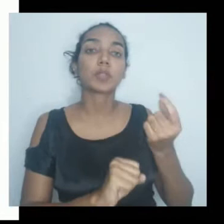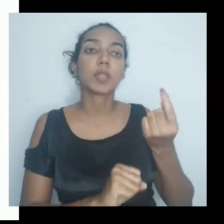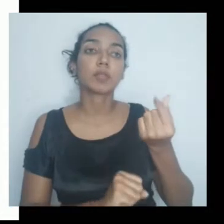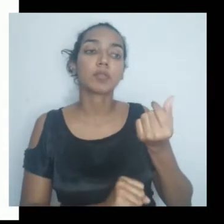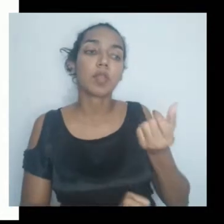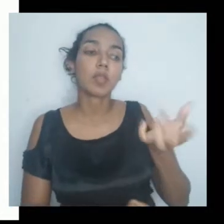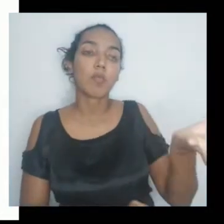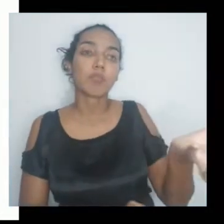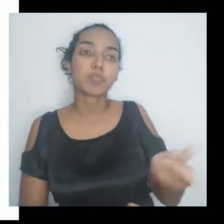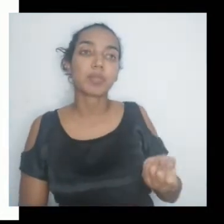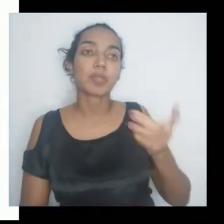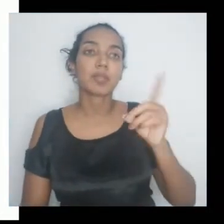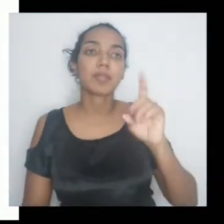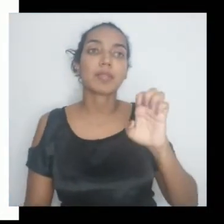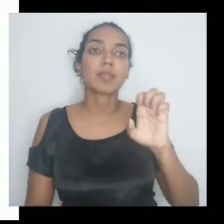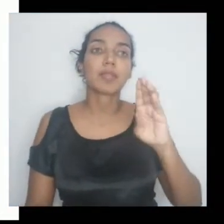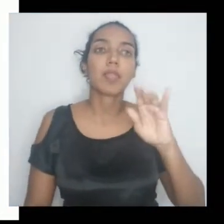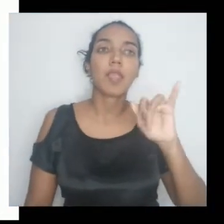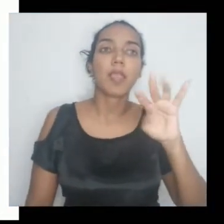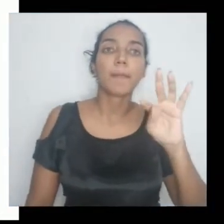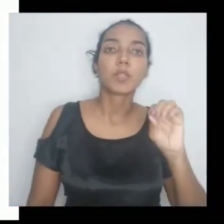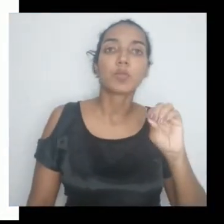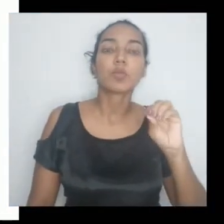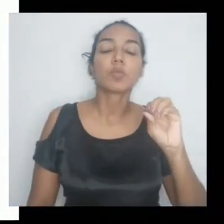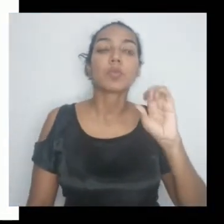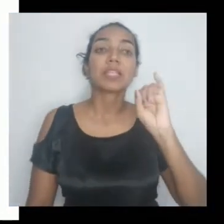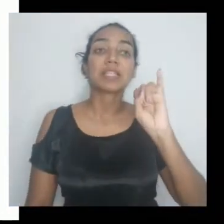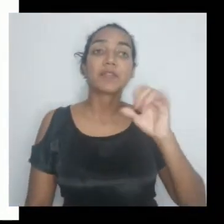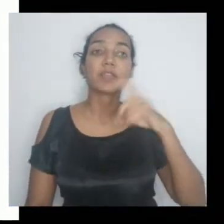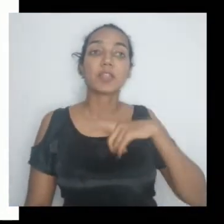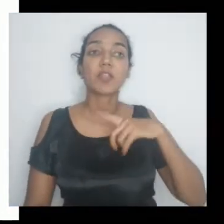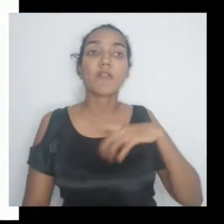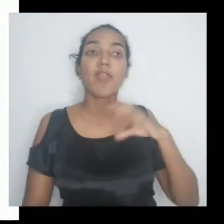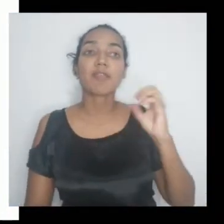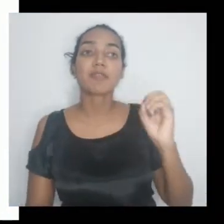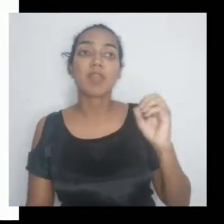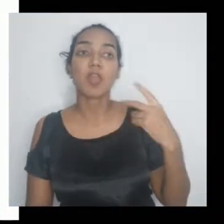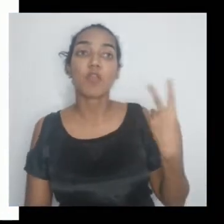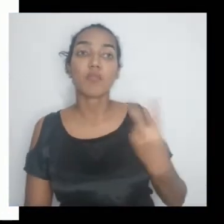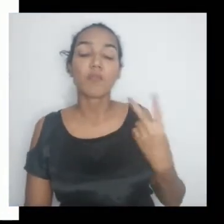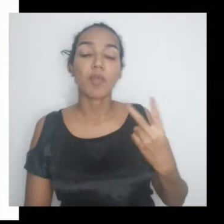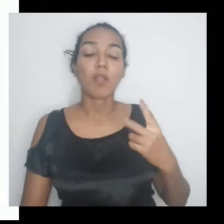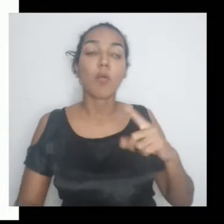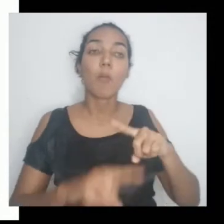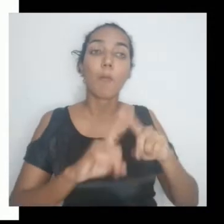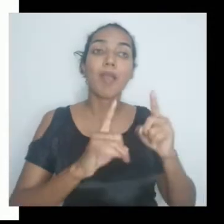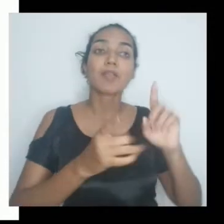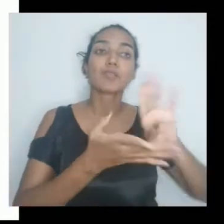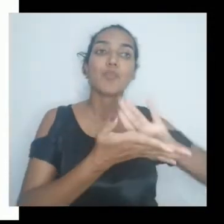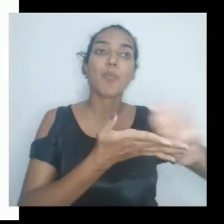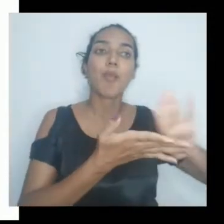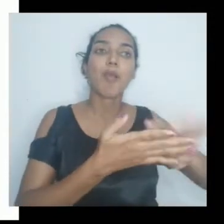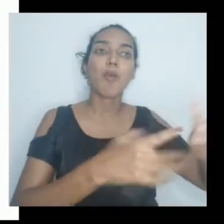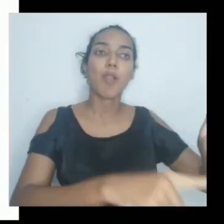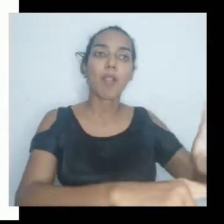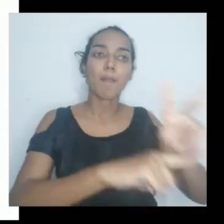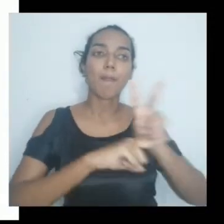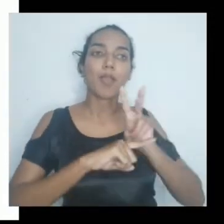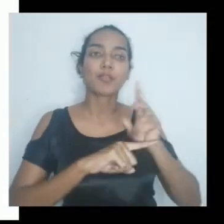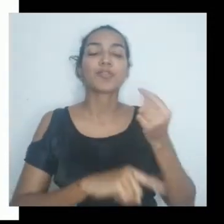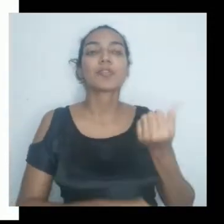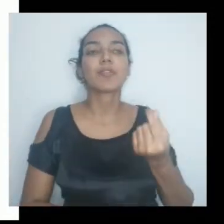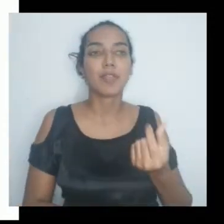saldo. Ou seja, se você tem zero de saldo, mas você tem algum limite, o banco ele lhe emprestaria esse dinheiro para você utilizar